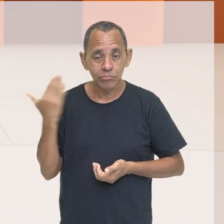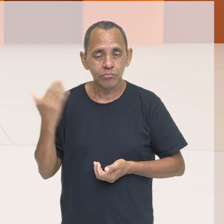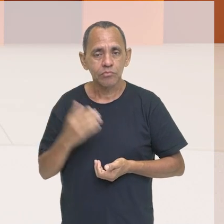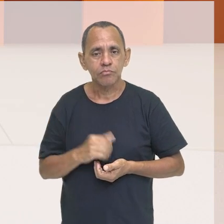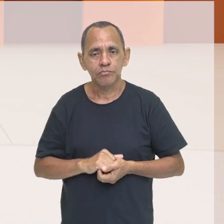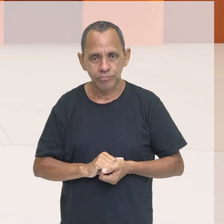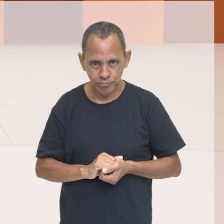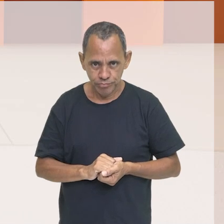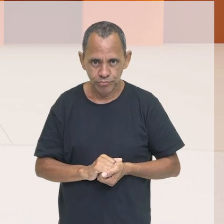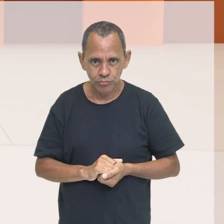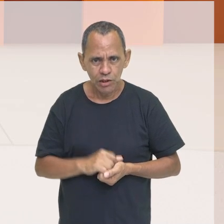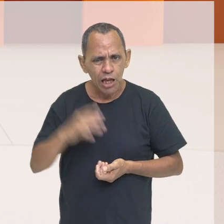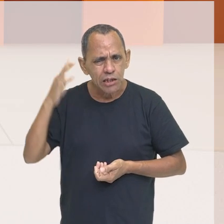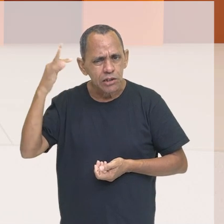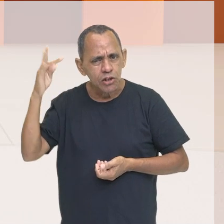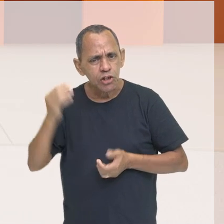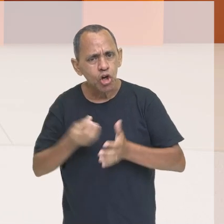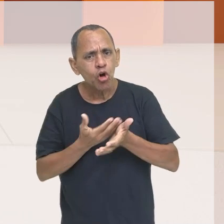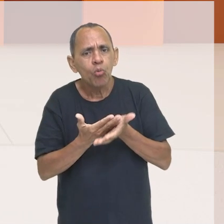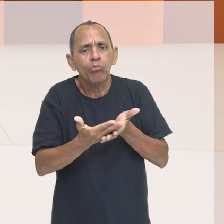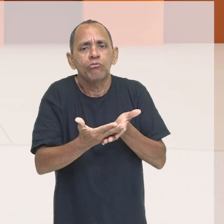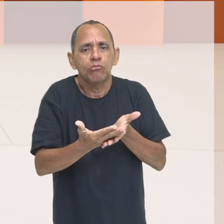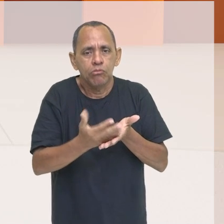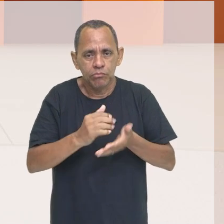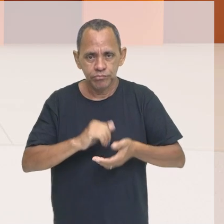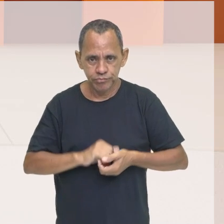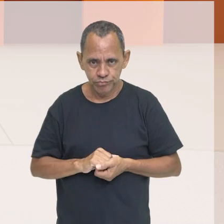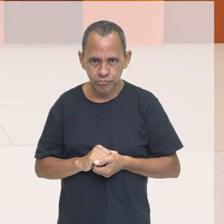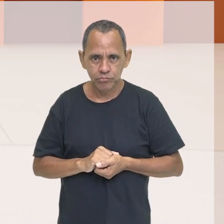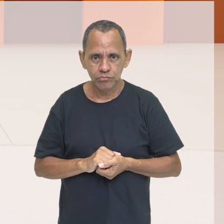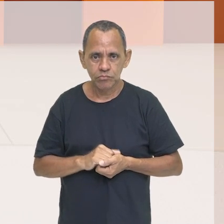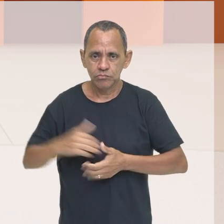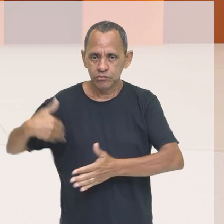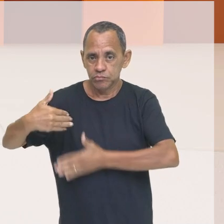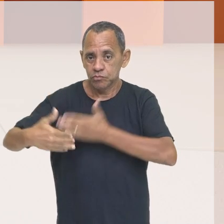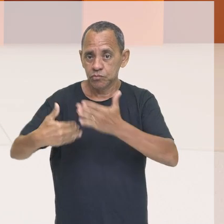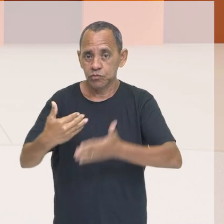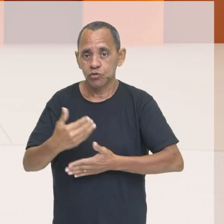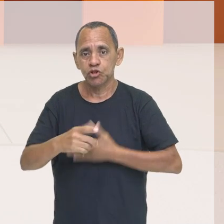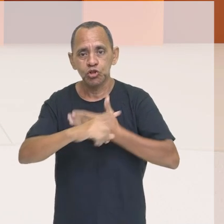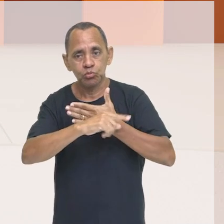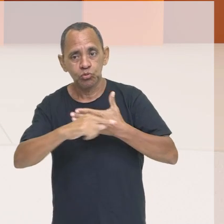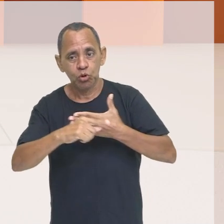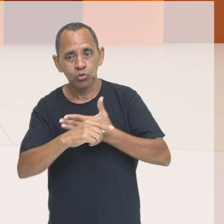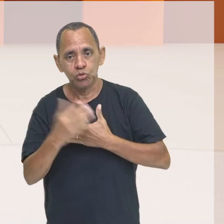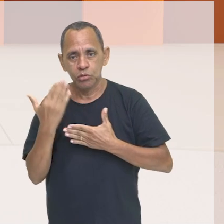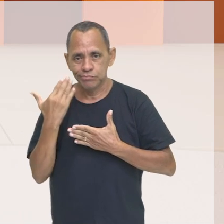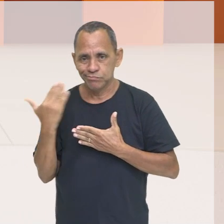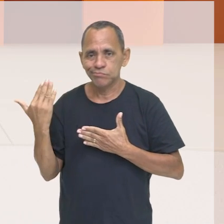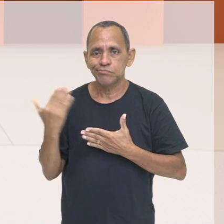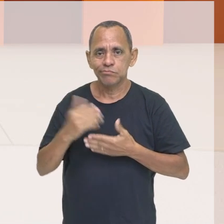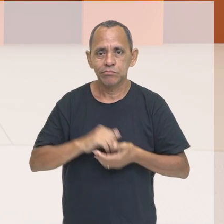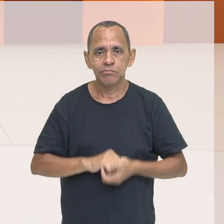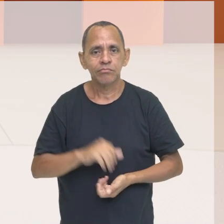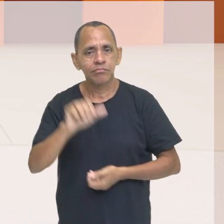essa teoria? Essa teoria é uma teoria que foi desenvolvida aí por Axel Honneth, né,